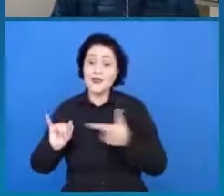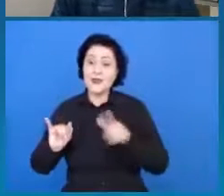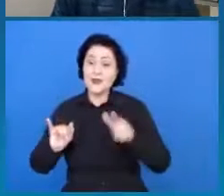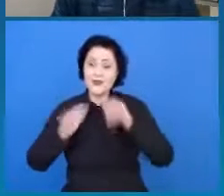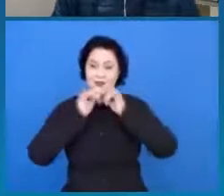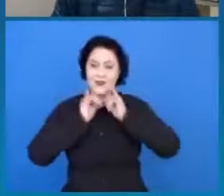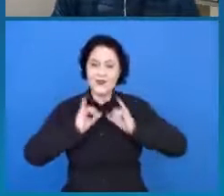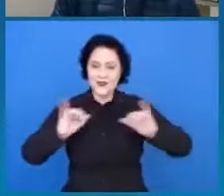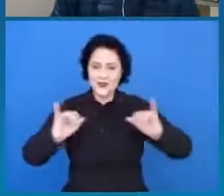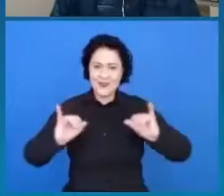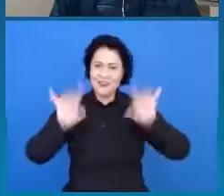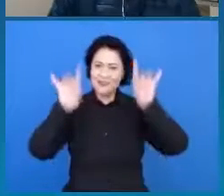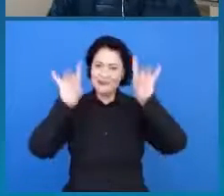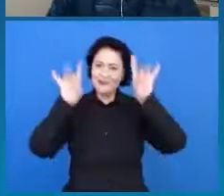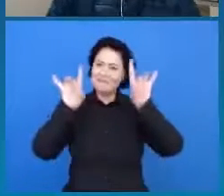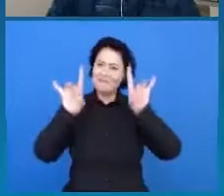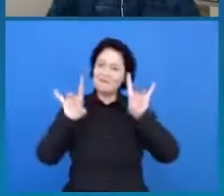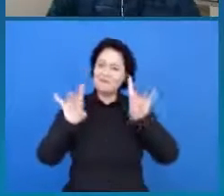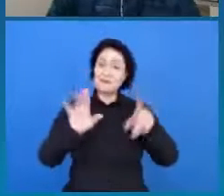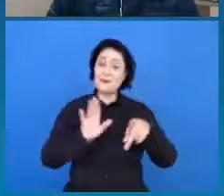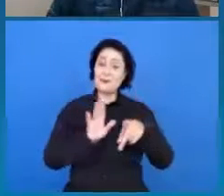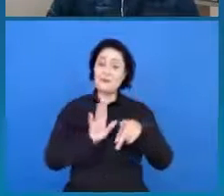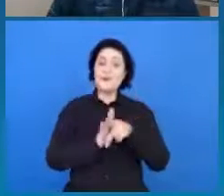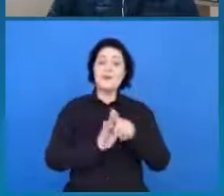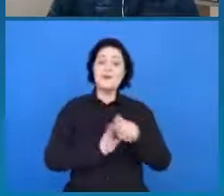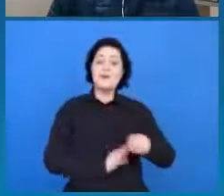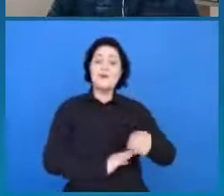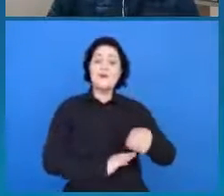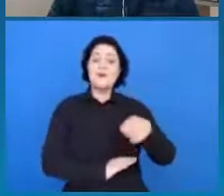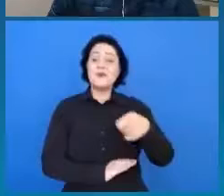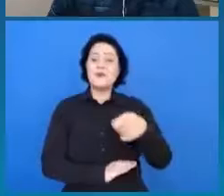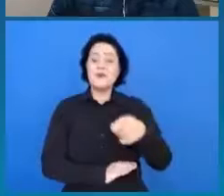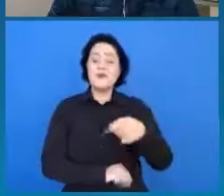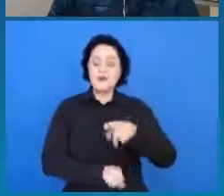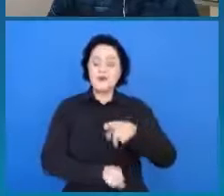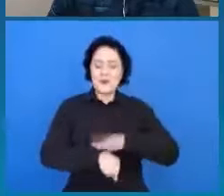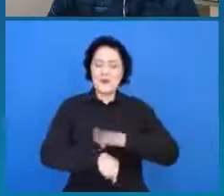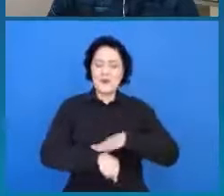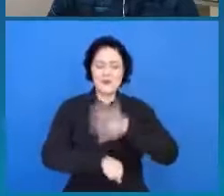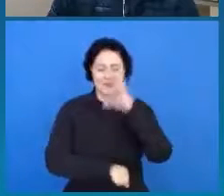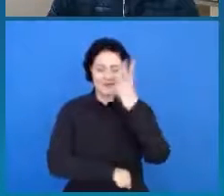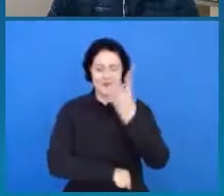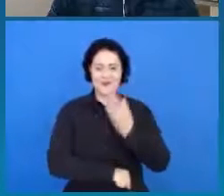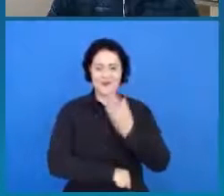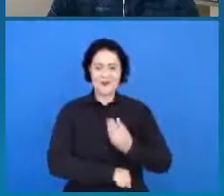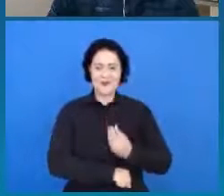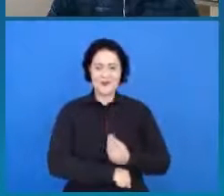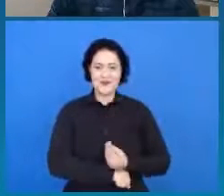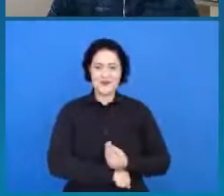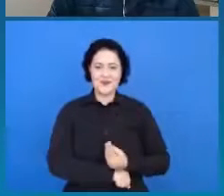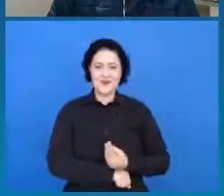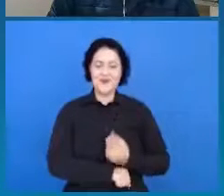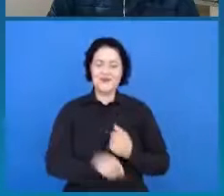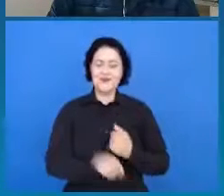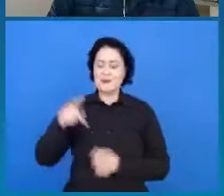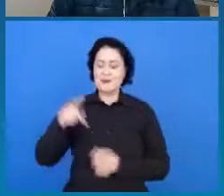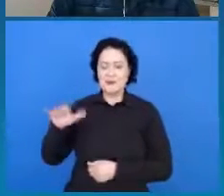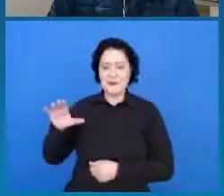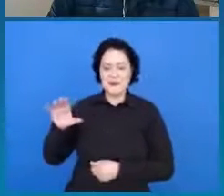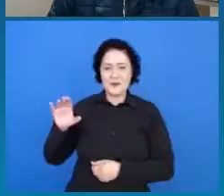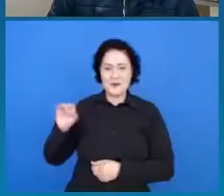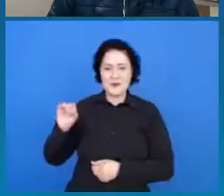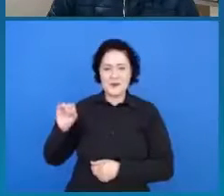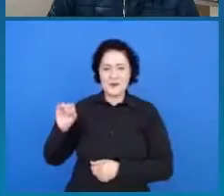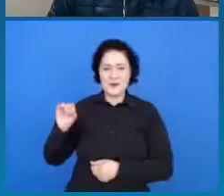recado especialmente com respeito a esse momento espírita como o qual Paulo Roberto